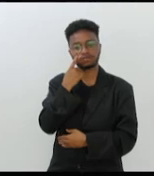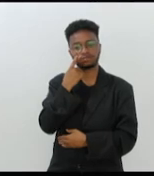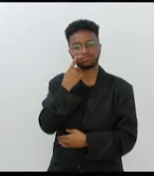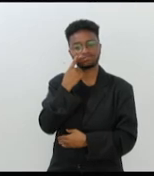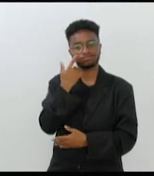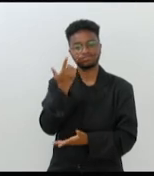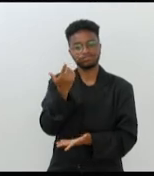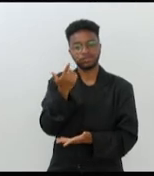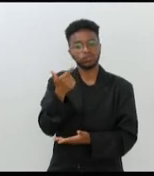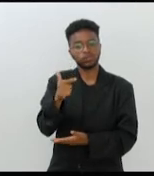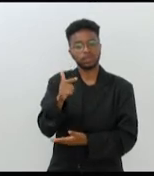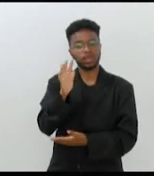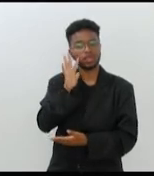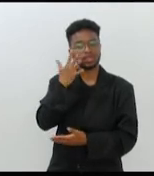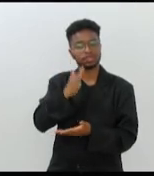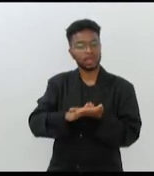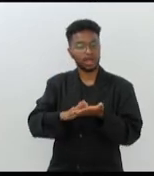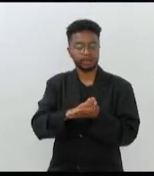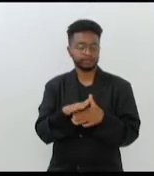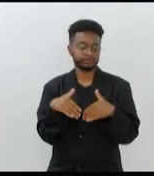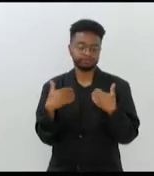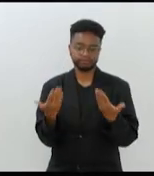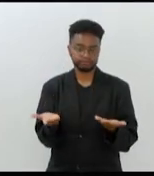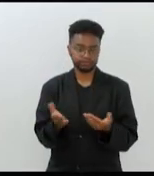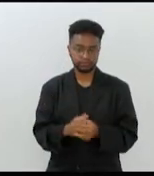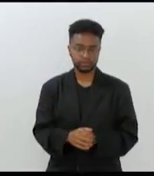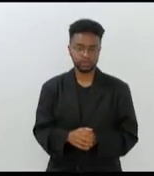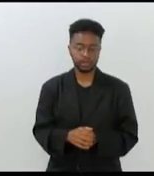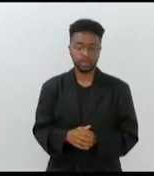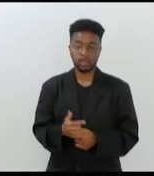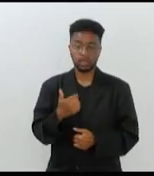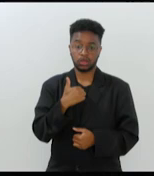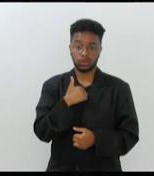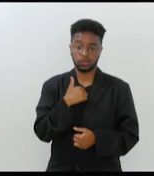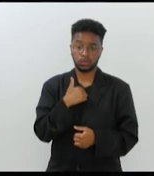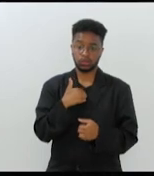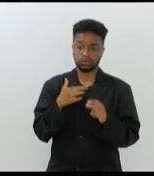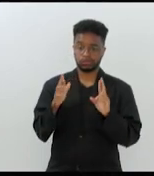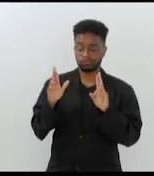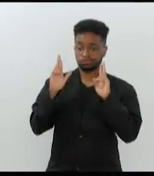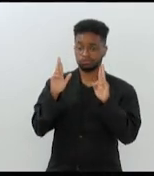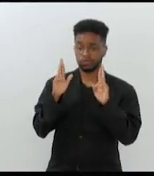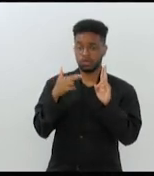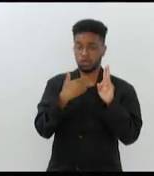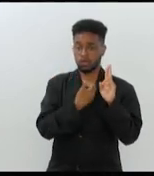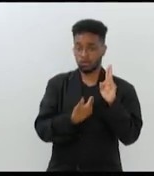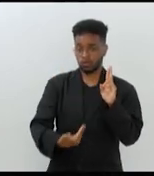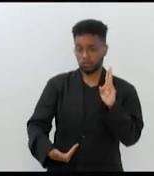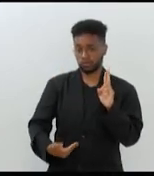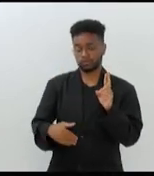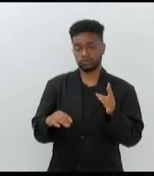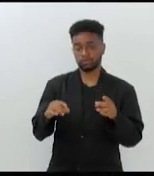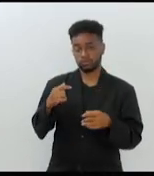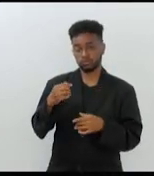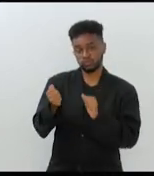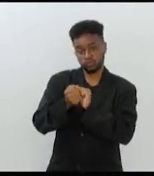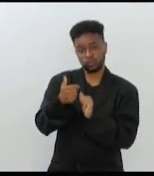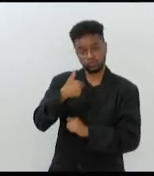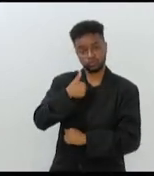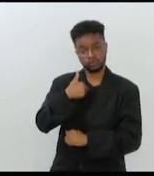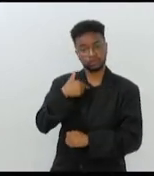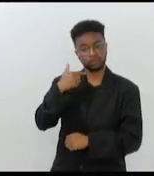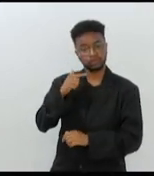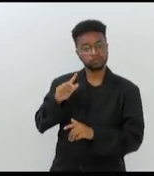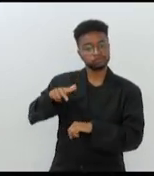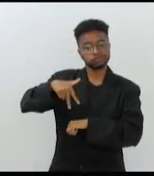nada é resolvido. Enfim, eu espero do governo, com este deputado que aqui